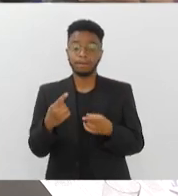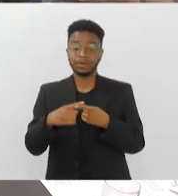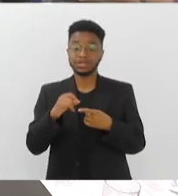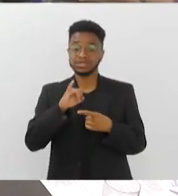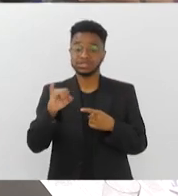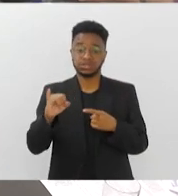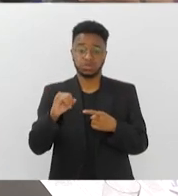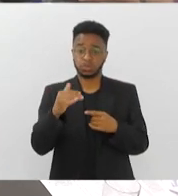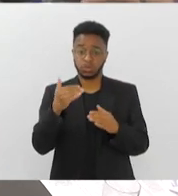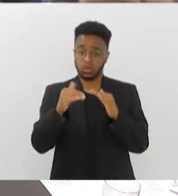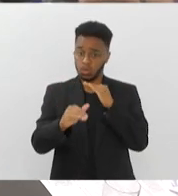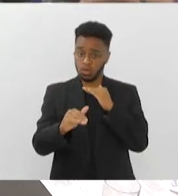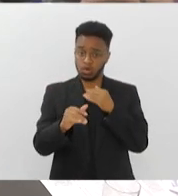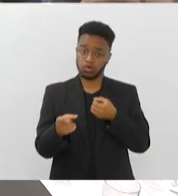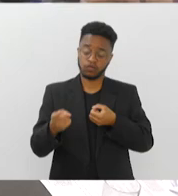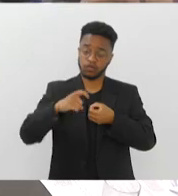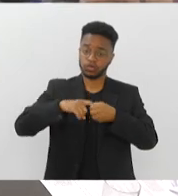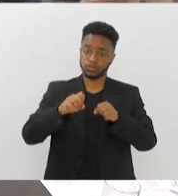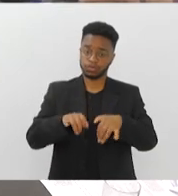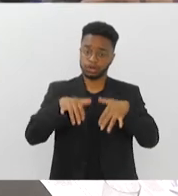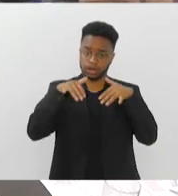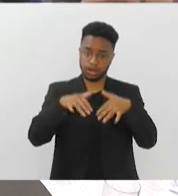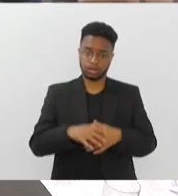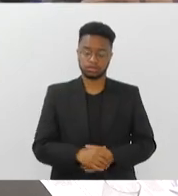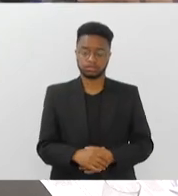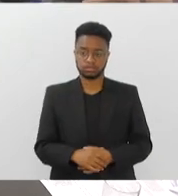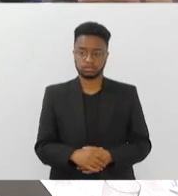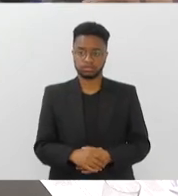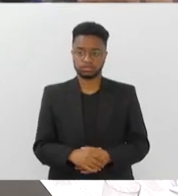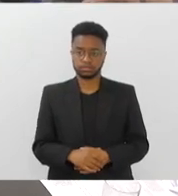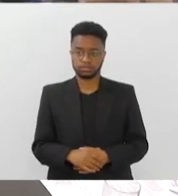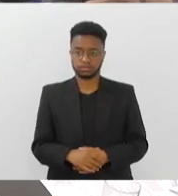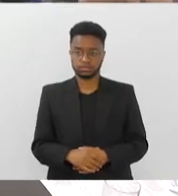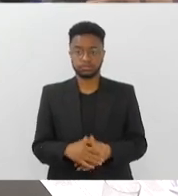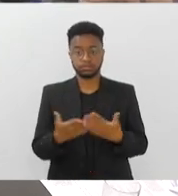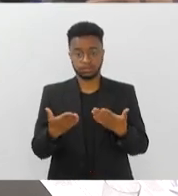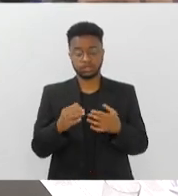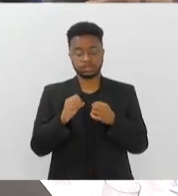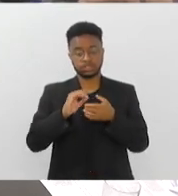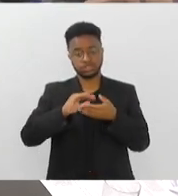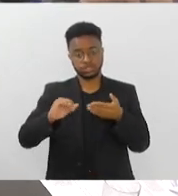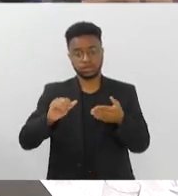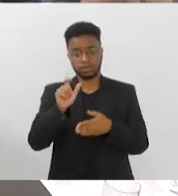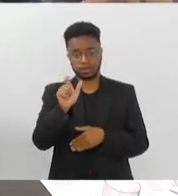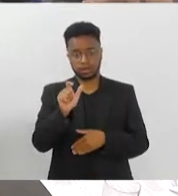quem for contrário, derrube no plenário, peça verificação, então, emenda, vote contra. Então emenda, tu tirar o dever lá, poder lá, emende.